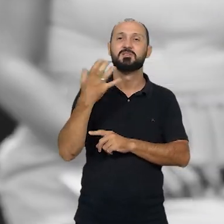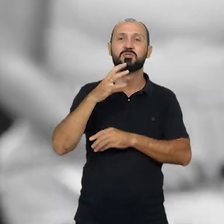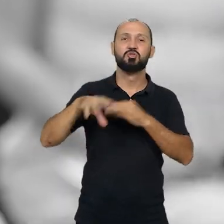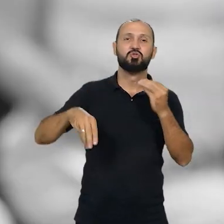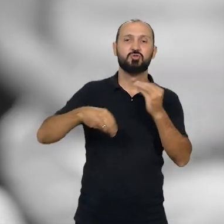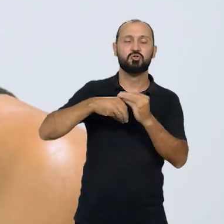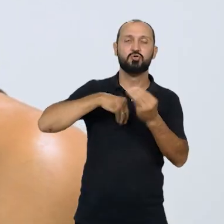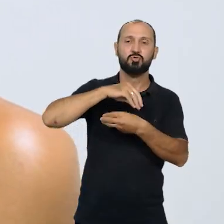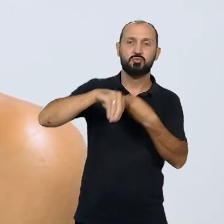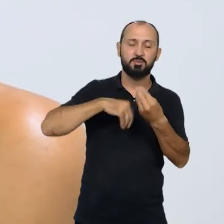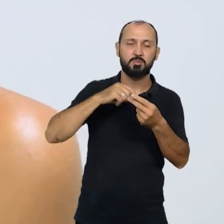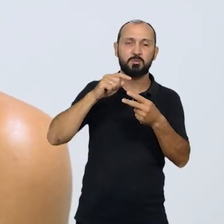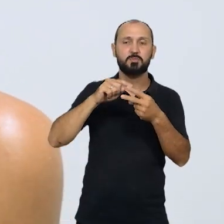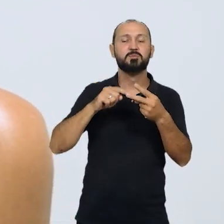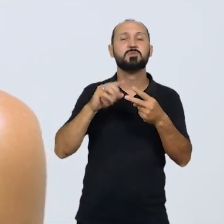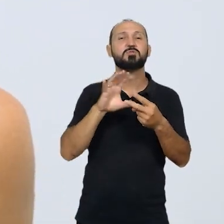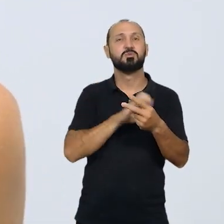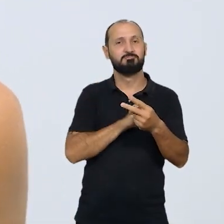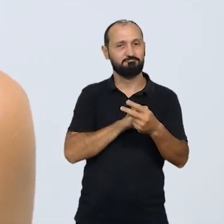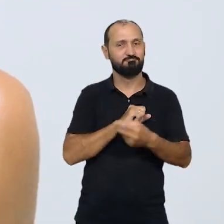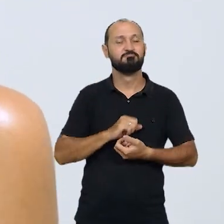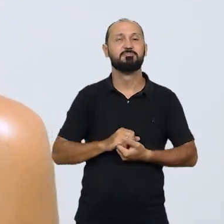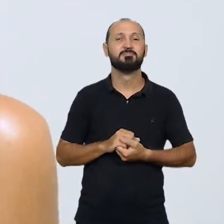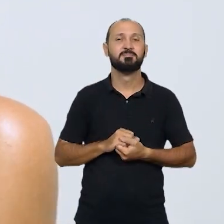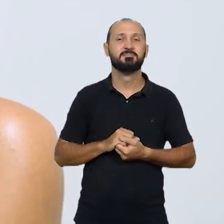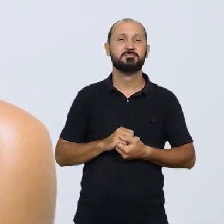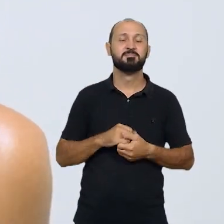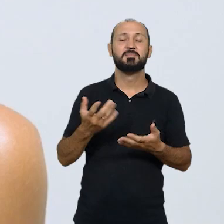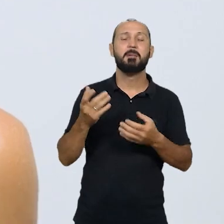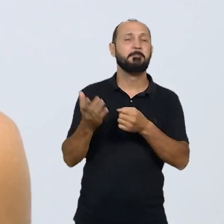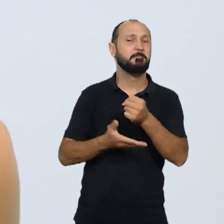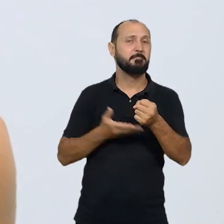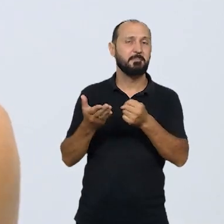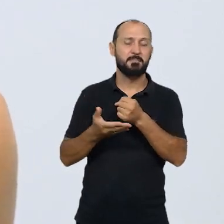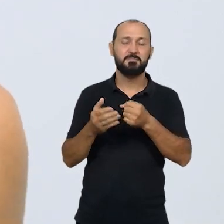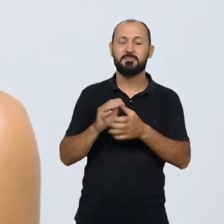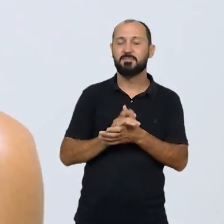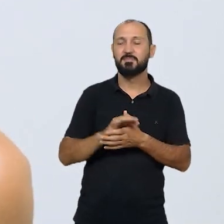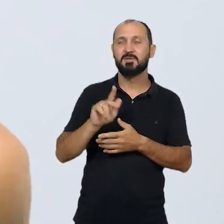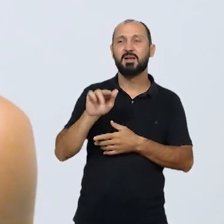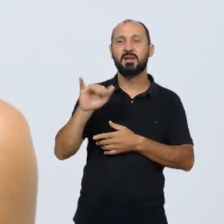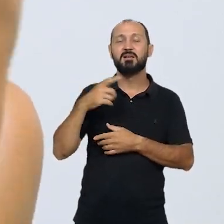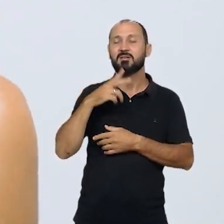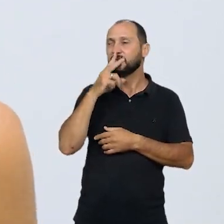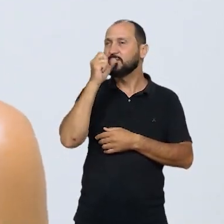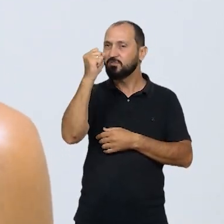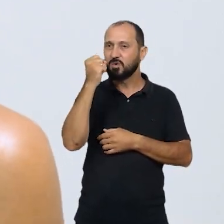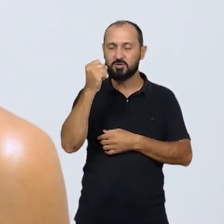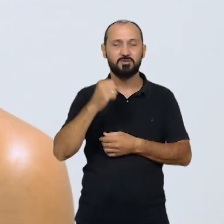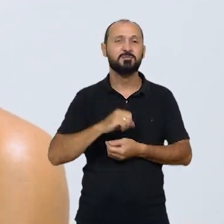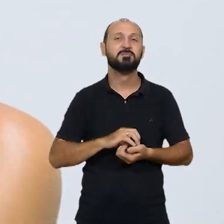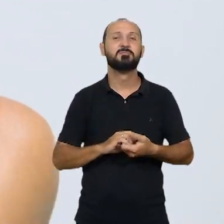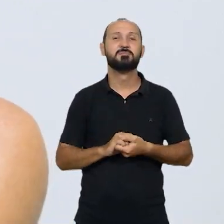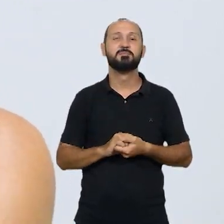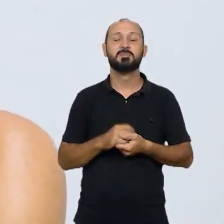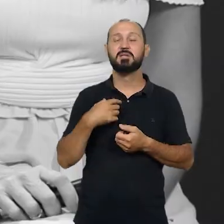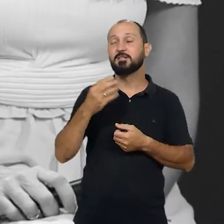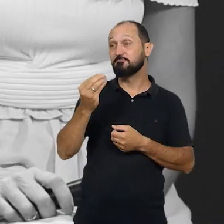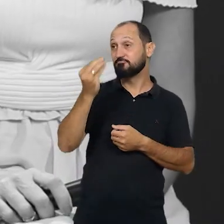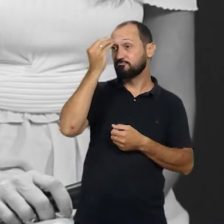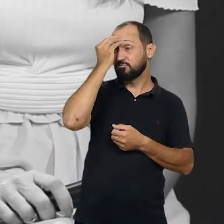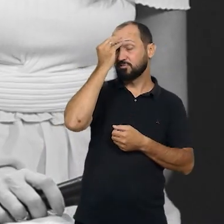deusa, isso. Porque, querendo ou não, a gente cultua, né? A gente escuta música o tempo inteiro, a gente vai a shows, vai em